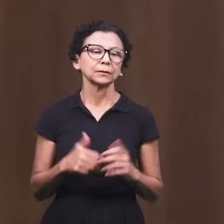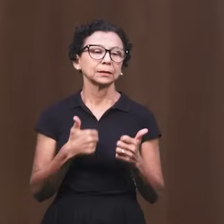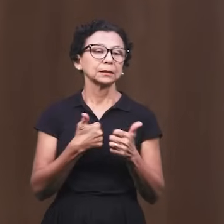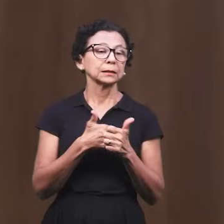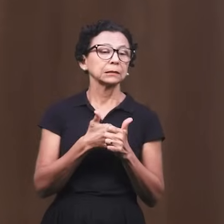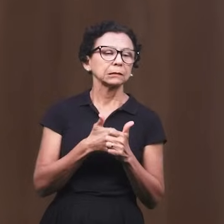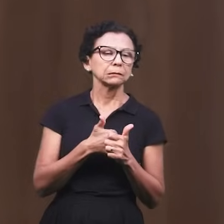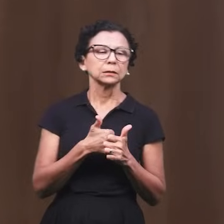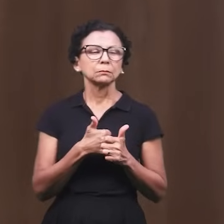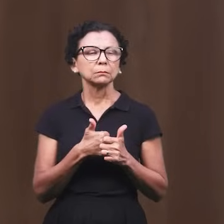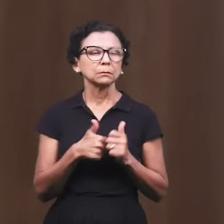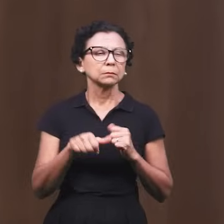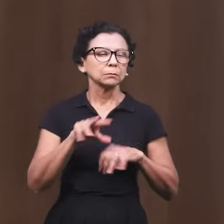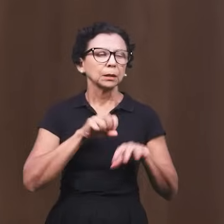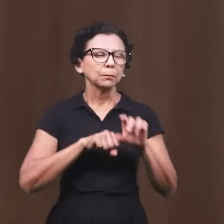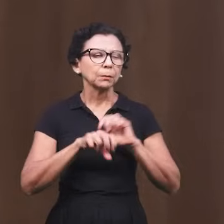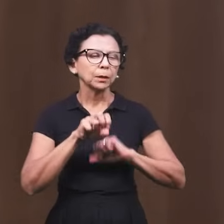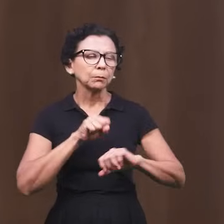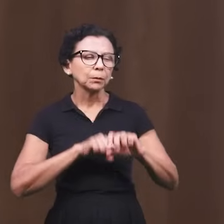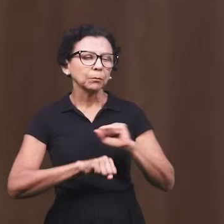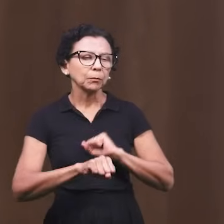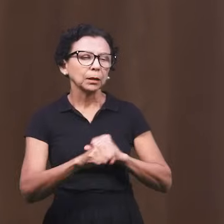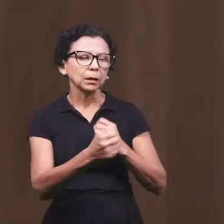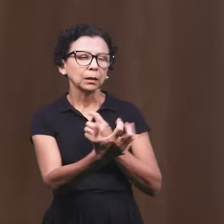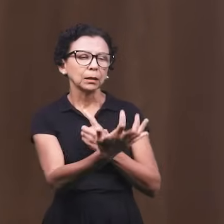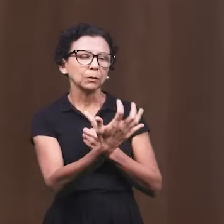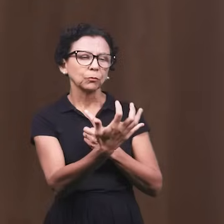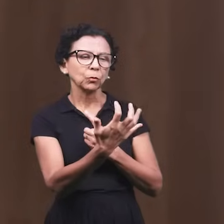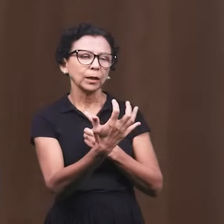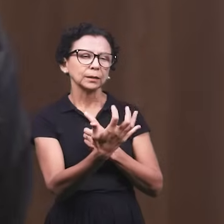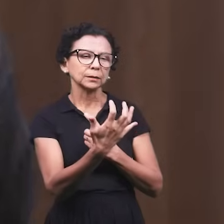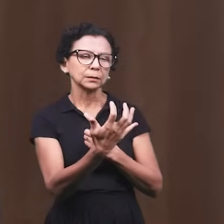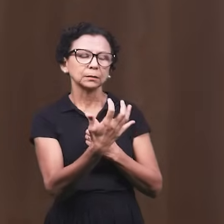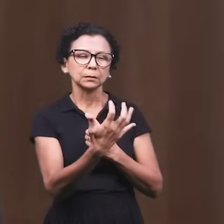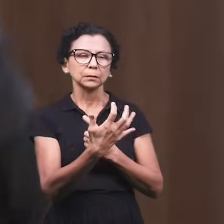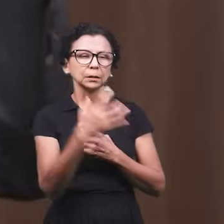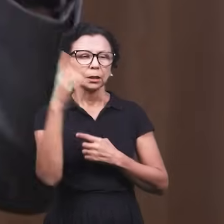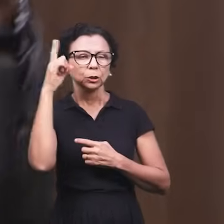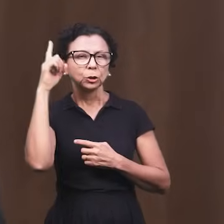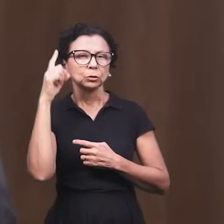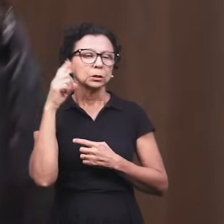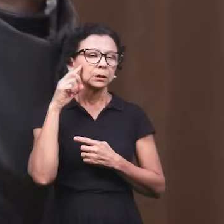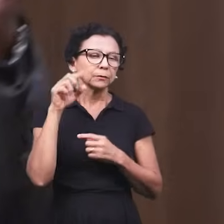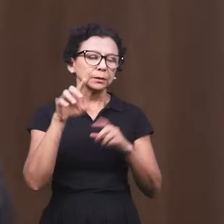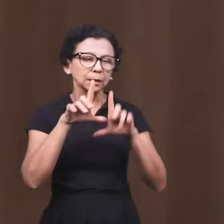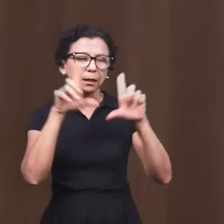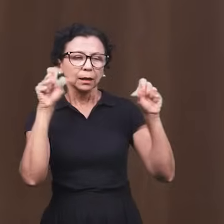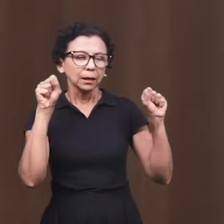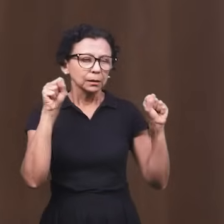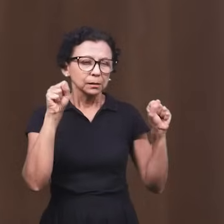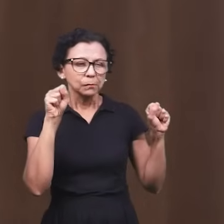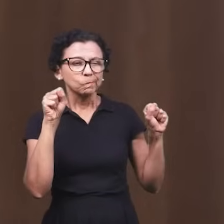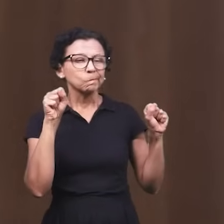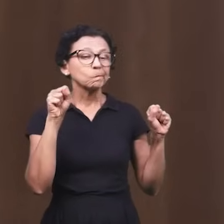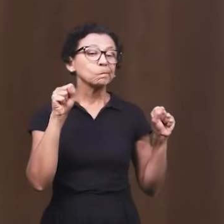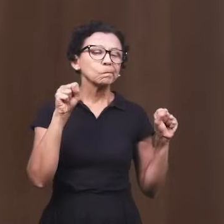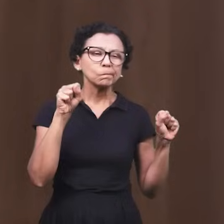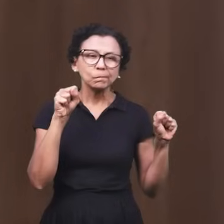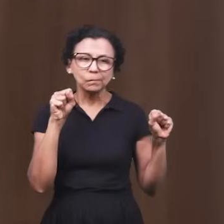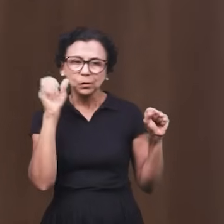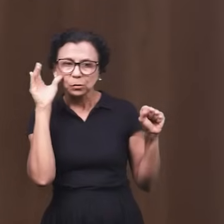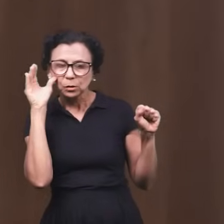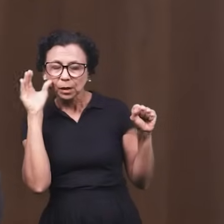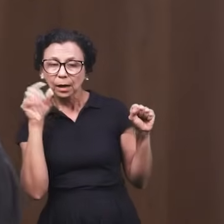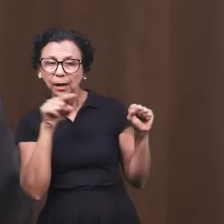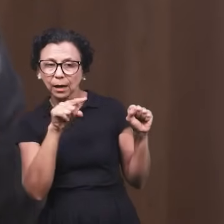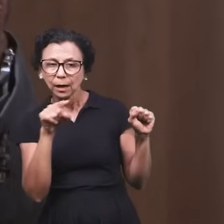então você está se alimentando daquilo. É uma conversação que você tem todo dia. Todo dia a pessoa está conversando com você. É isso, é aquilo. Se você está vendo alguma coisa